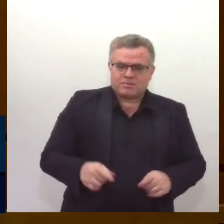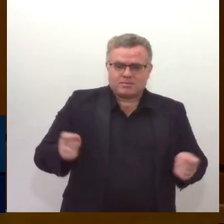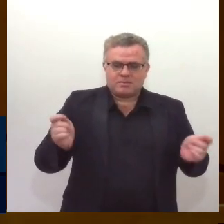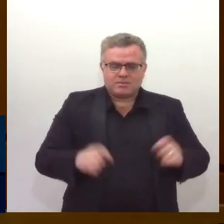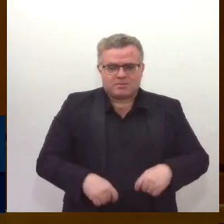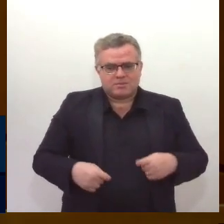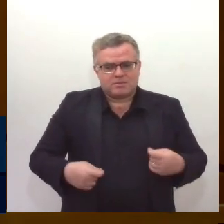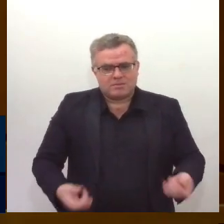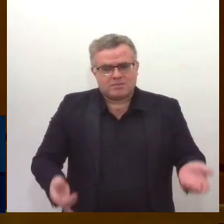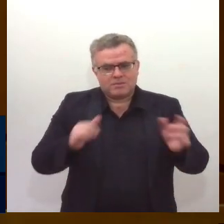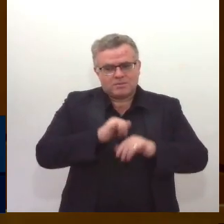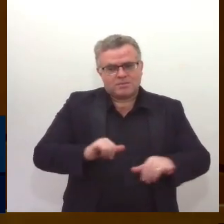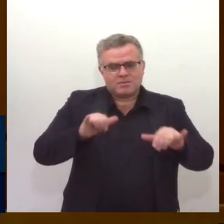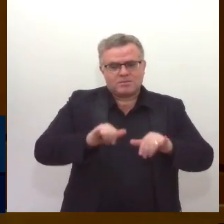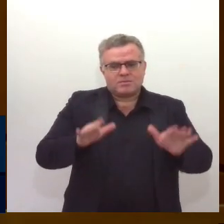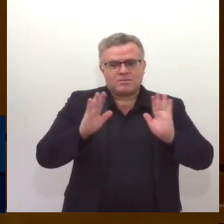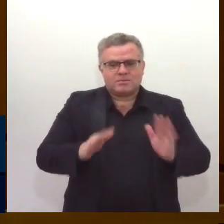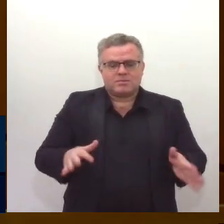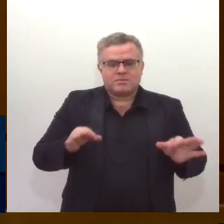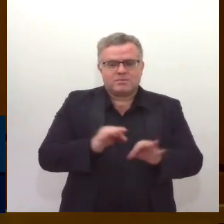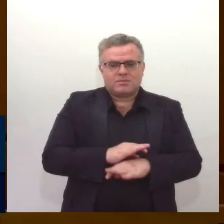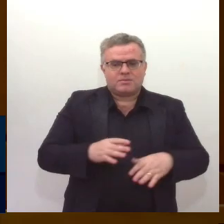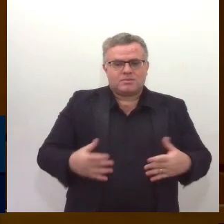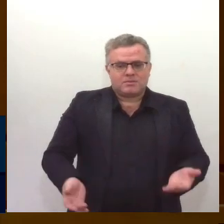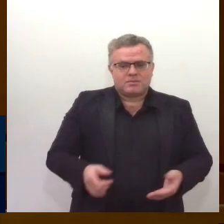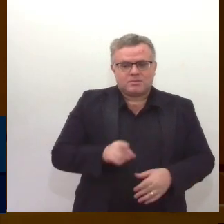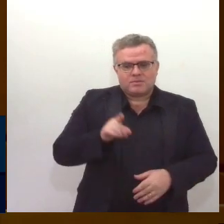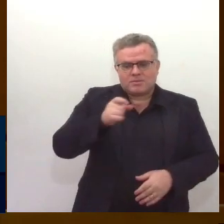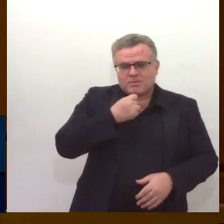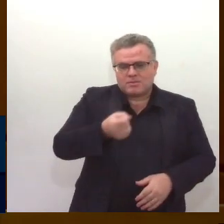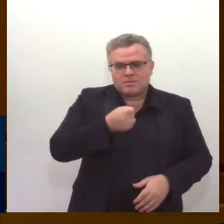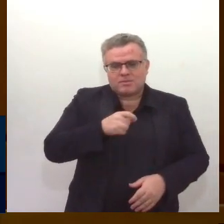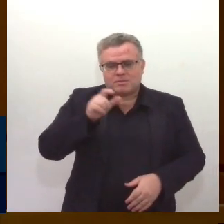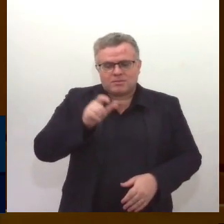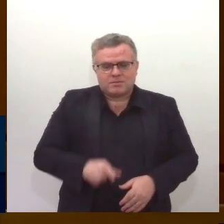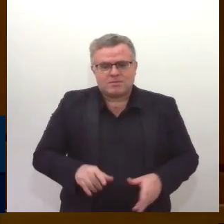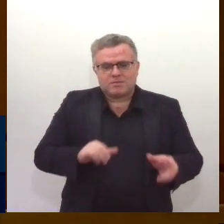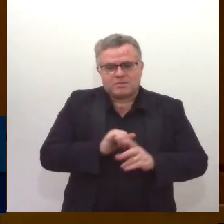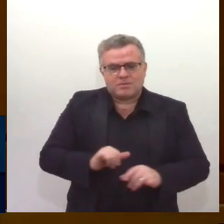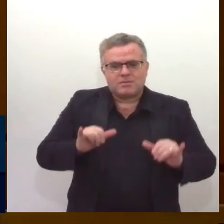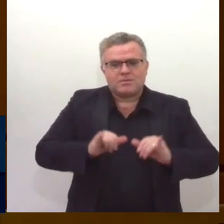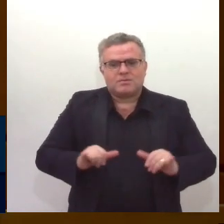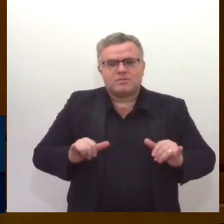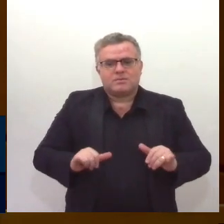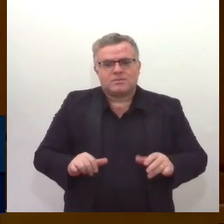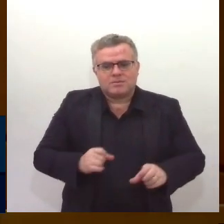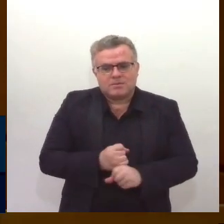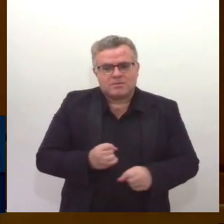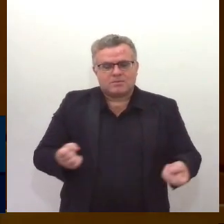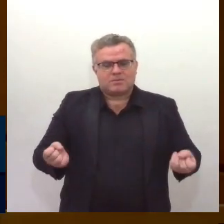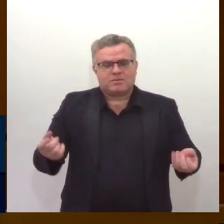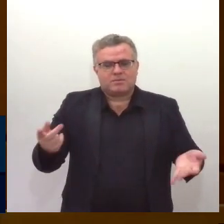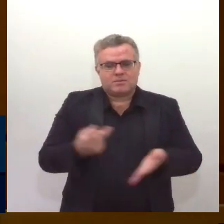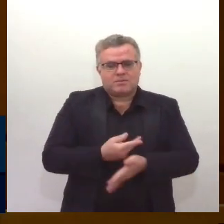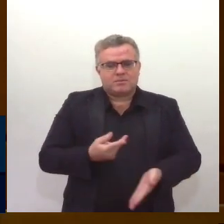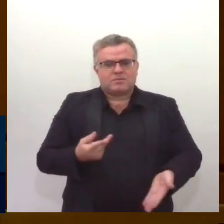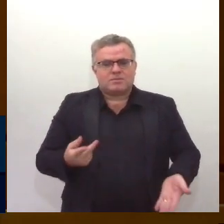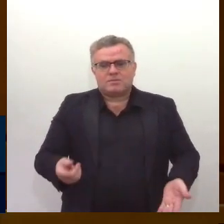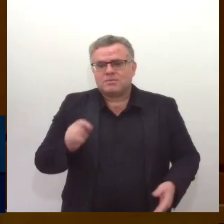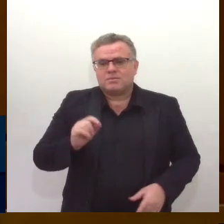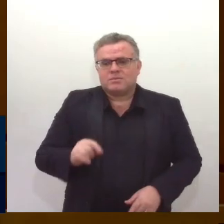pela Mangue Jornalismo, enfrenta uma calamidade no que diz respeito aos índices